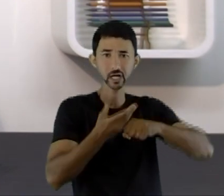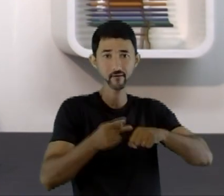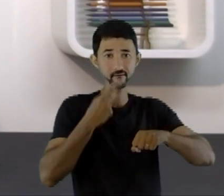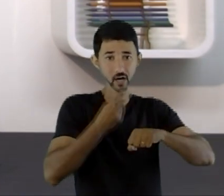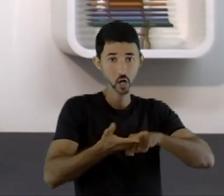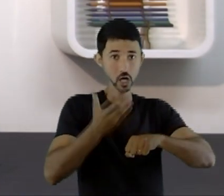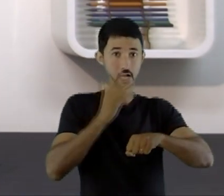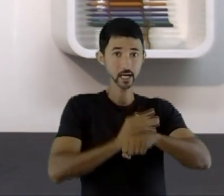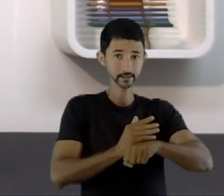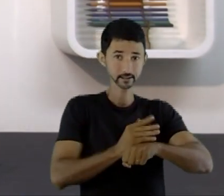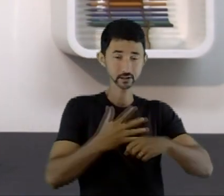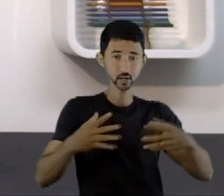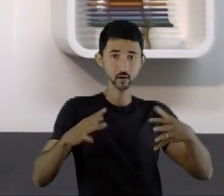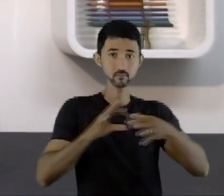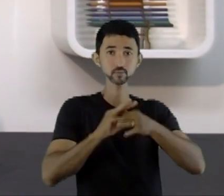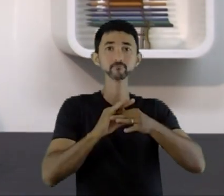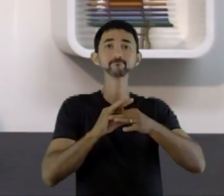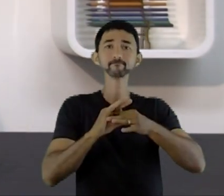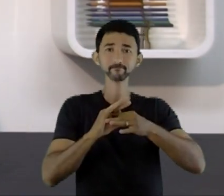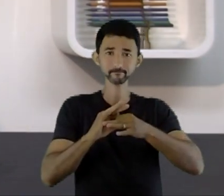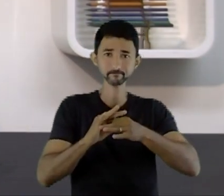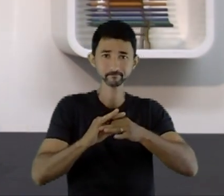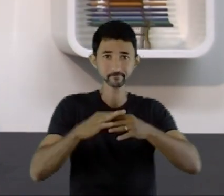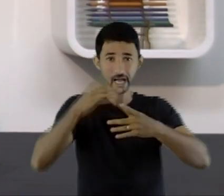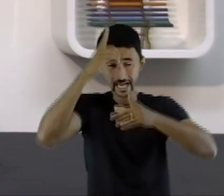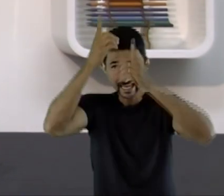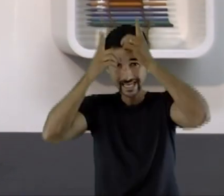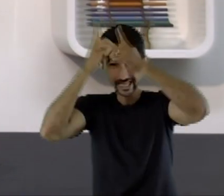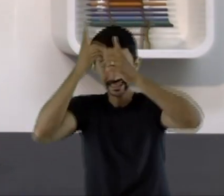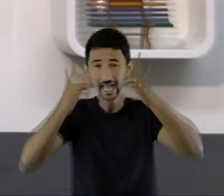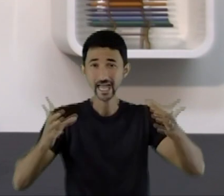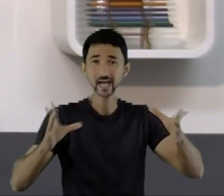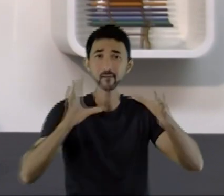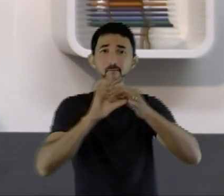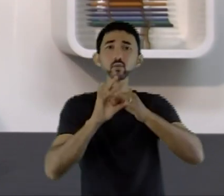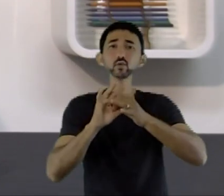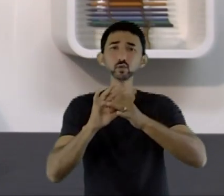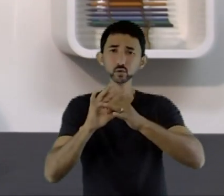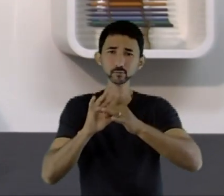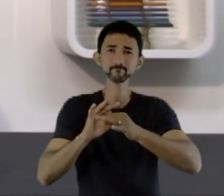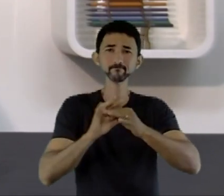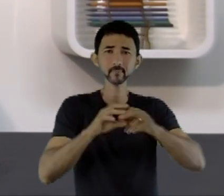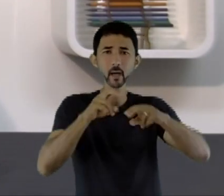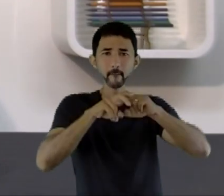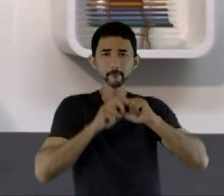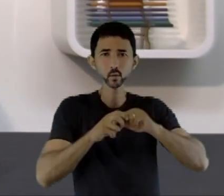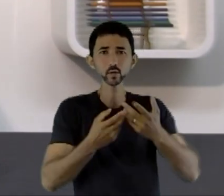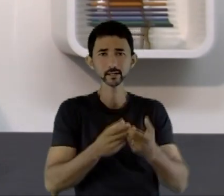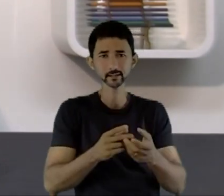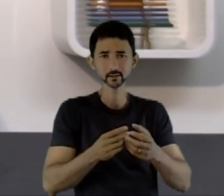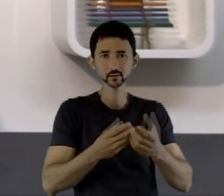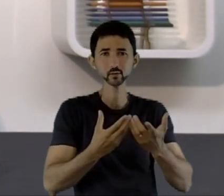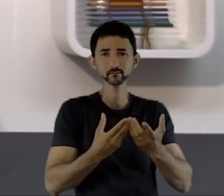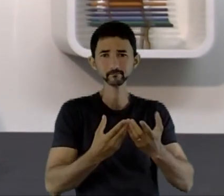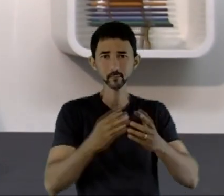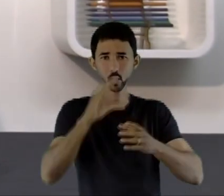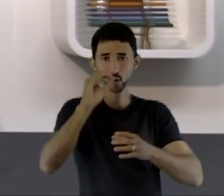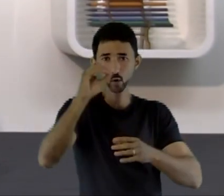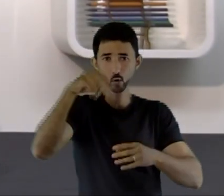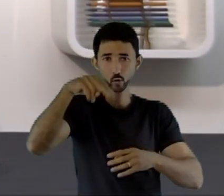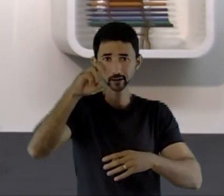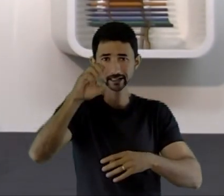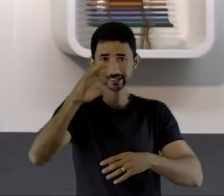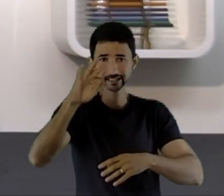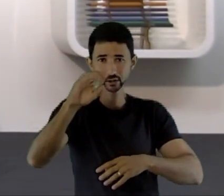está vendo é o entrelaçamento, as ideias estão se conectando, por isso que o nome da palavrinha é conector, lembra?